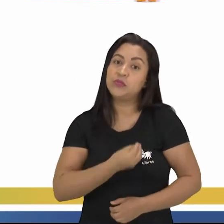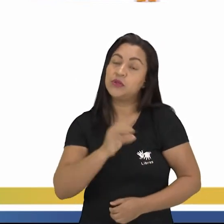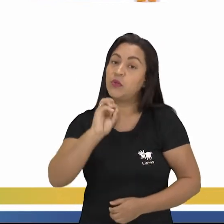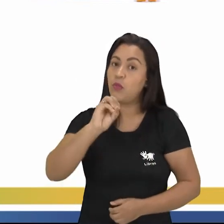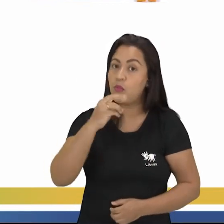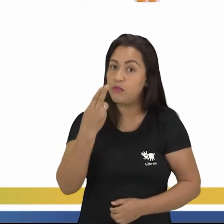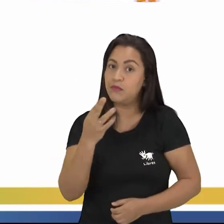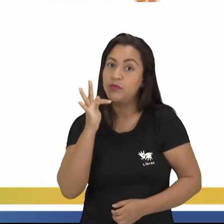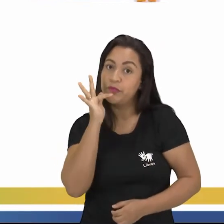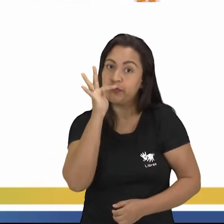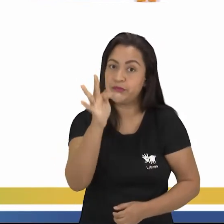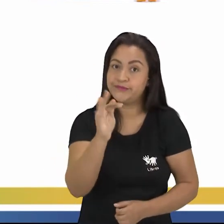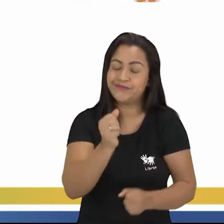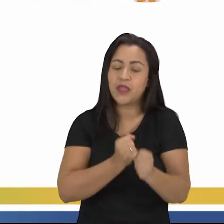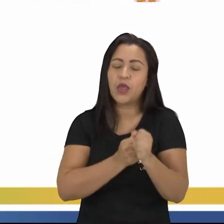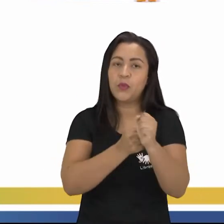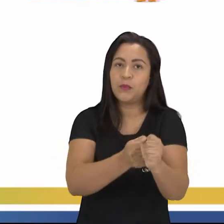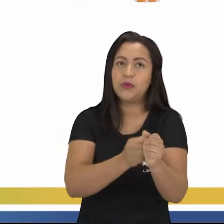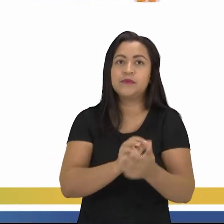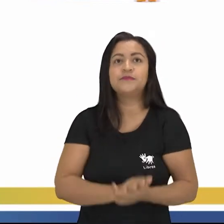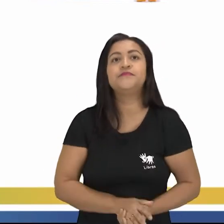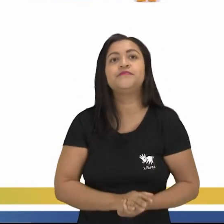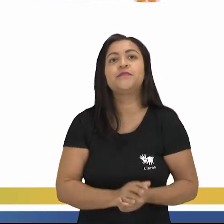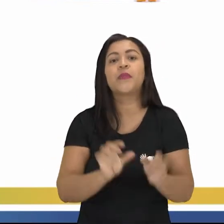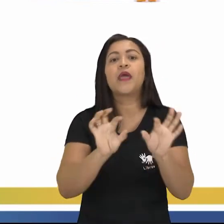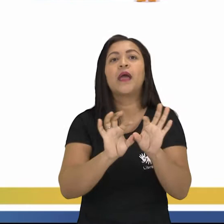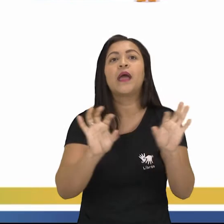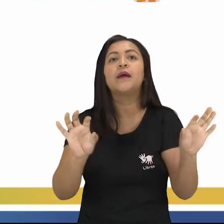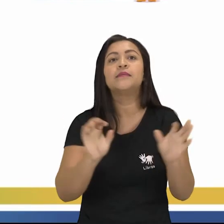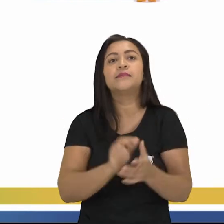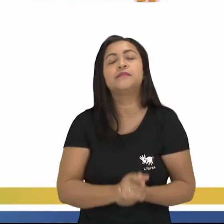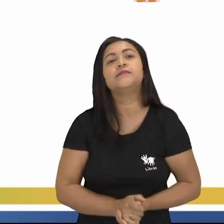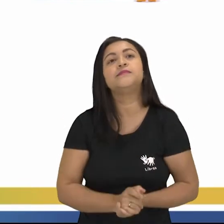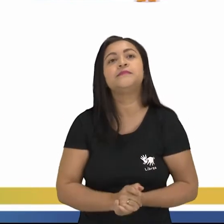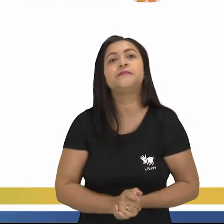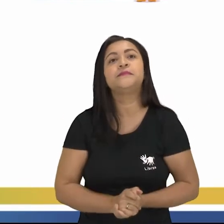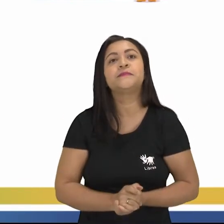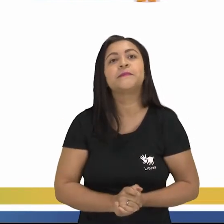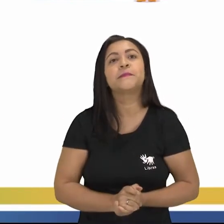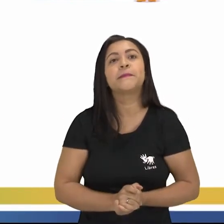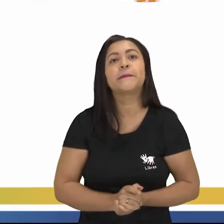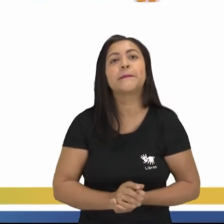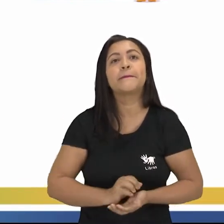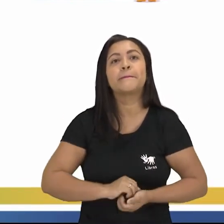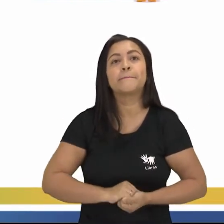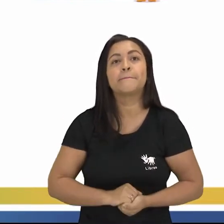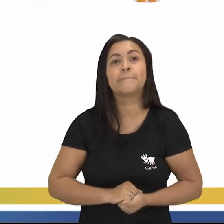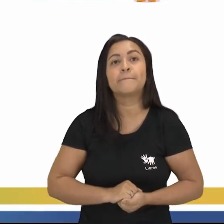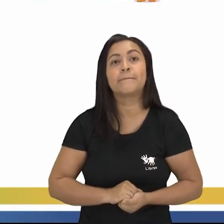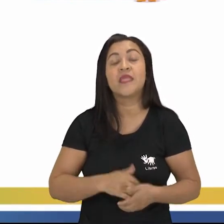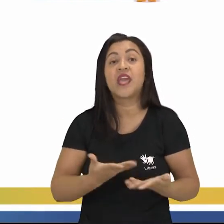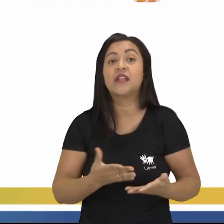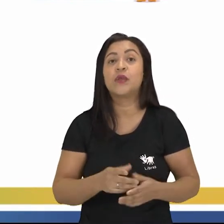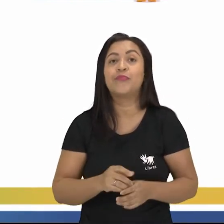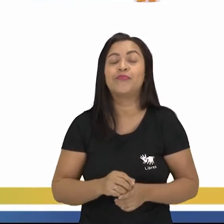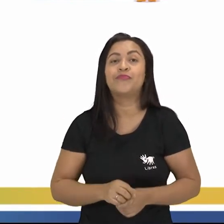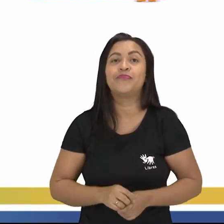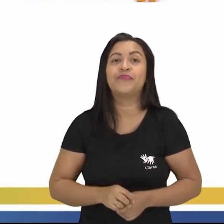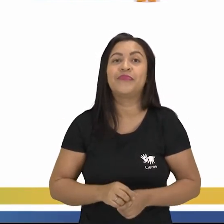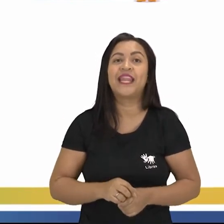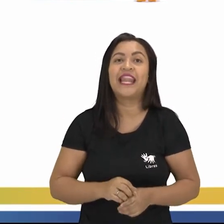falando. If I had money, I would travel everywhere. Então, se eu